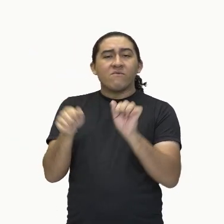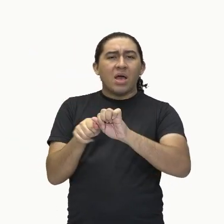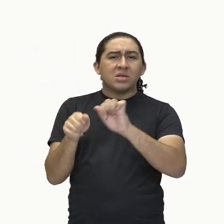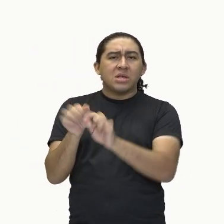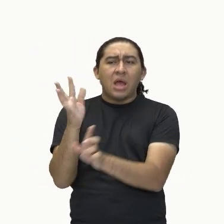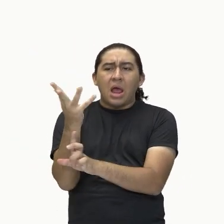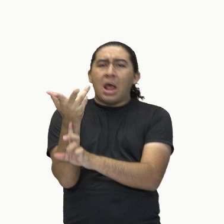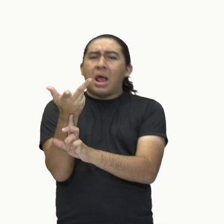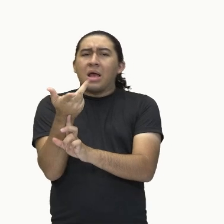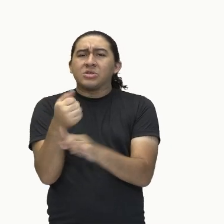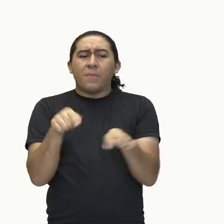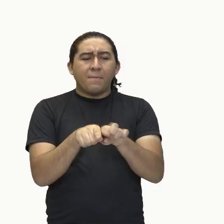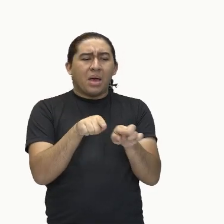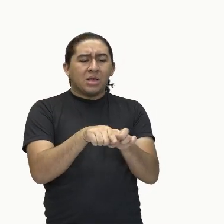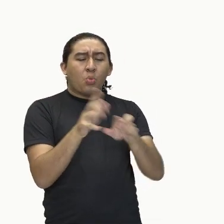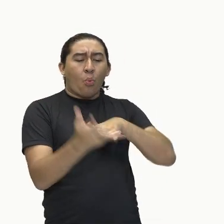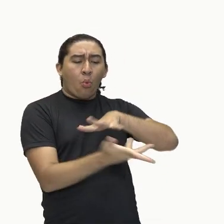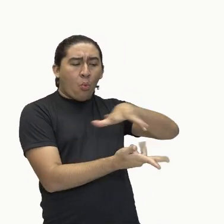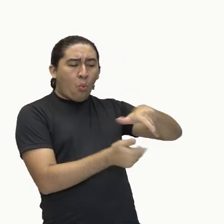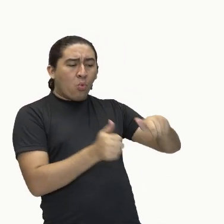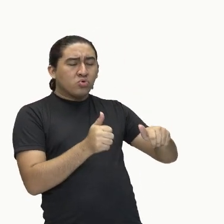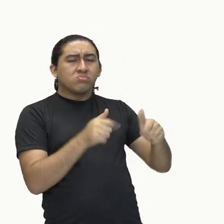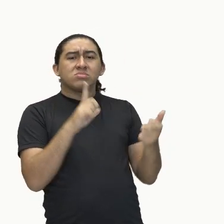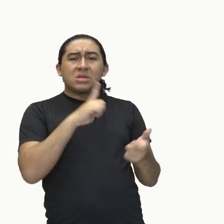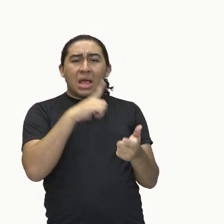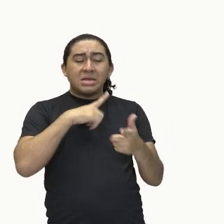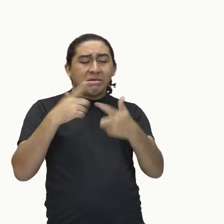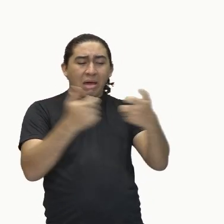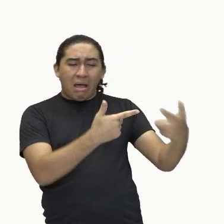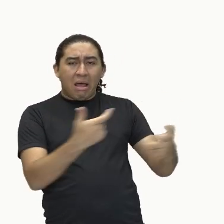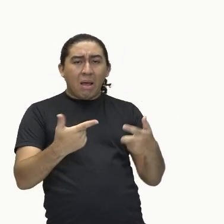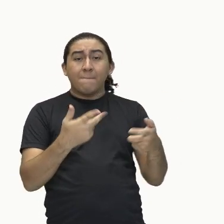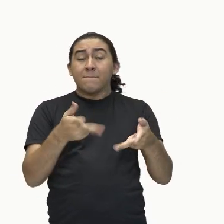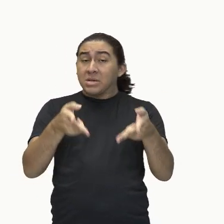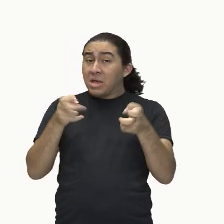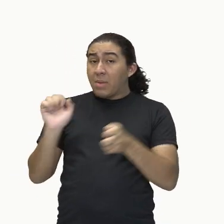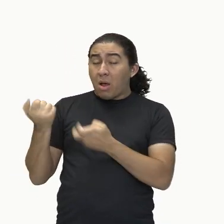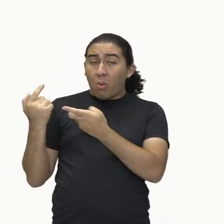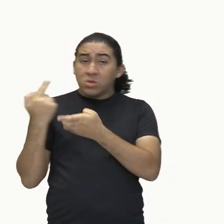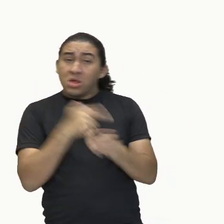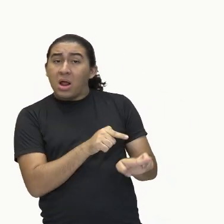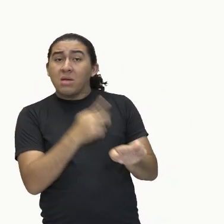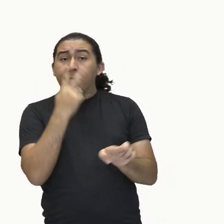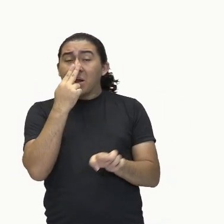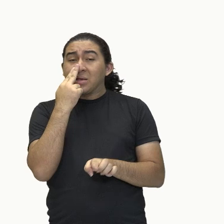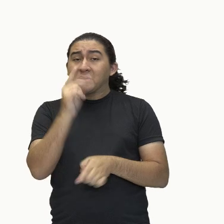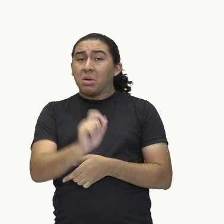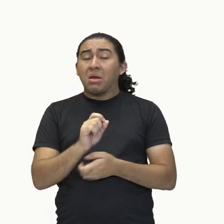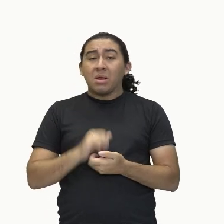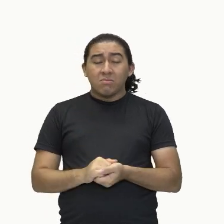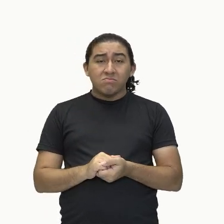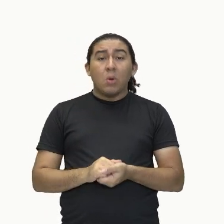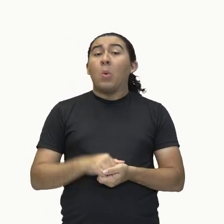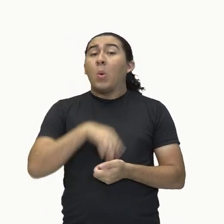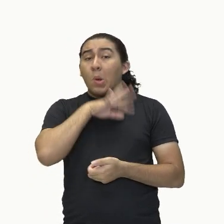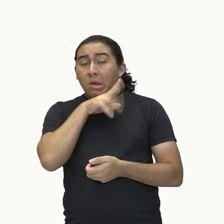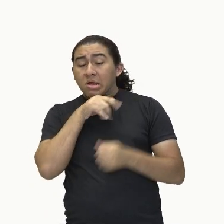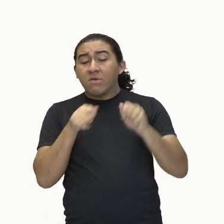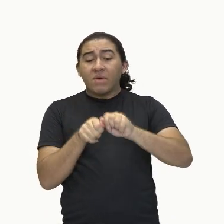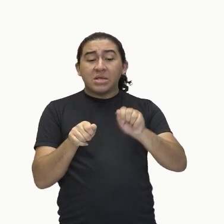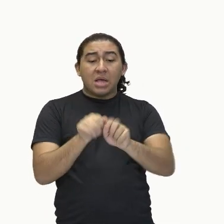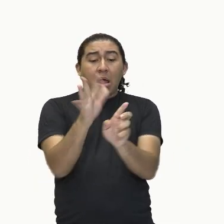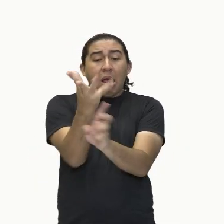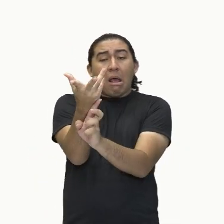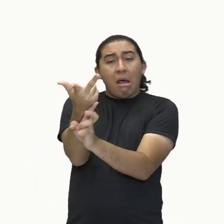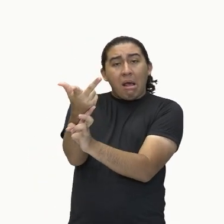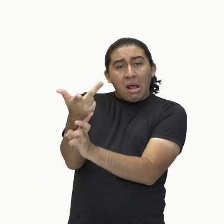guerra. Como assim? Percebam que eles eram contrários, percebam que eles colocavam isso como uma hipocrisia. Fazer arte em um momento de guerra,